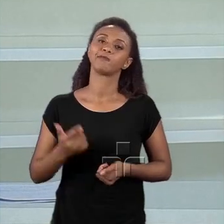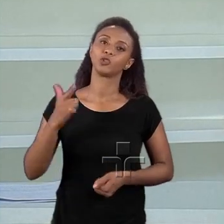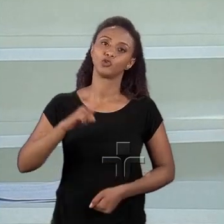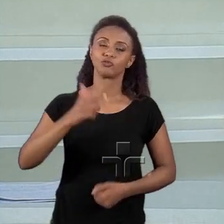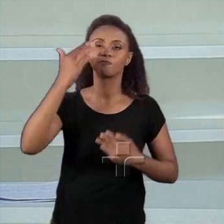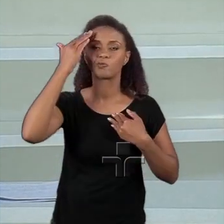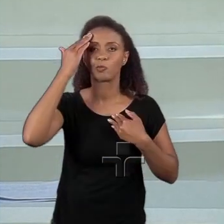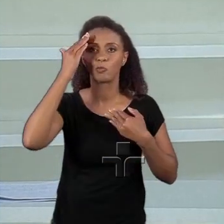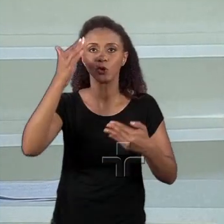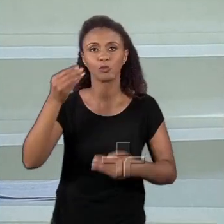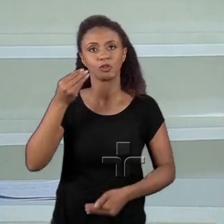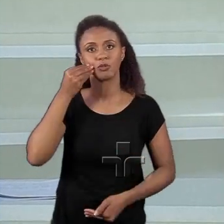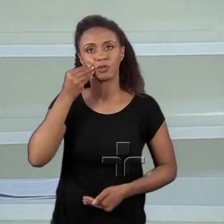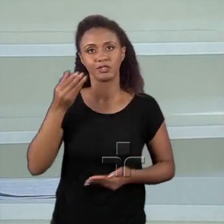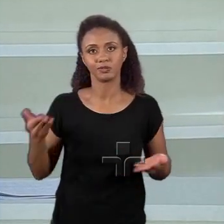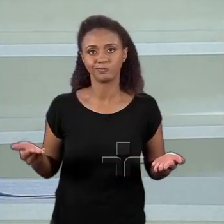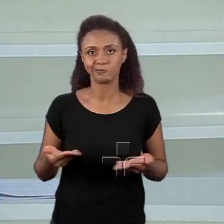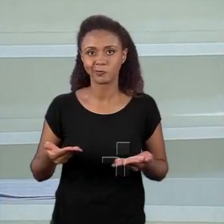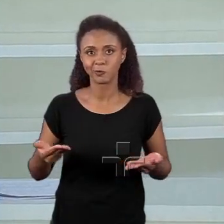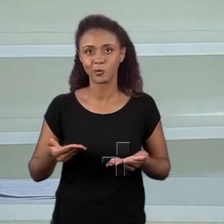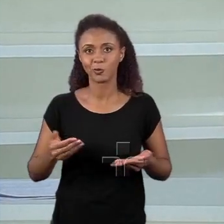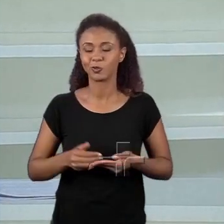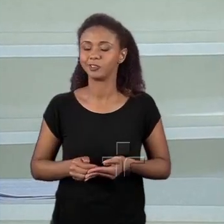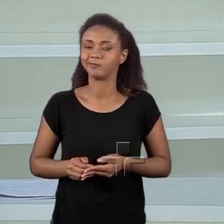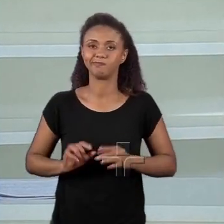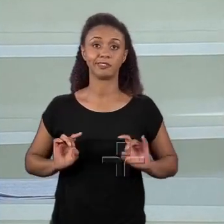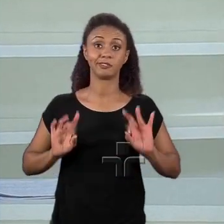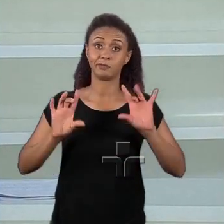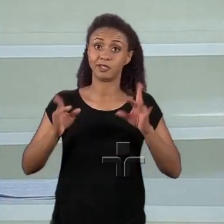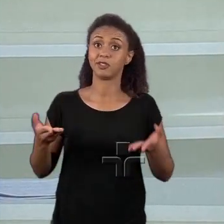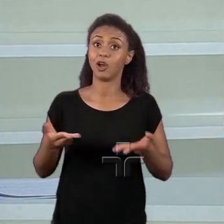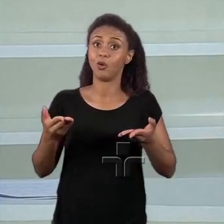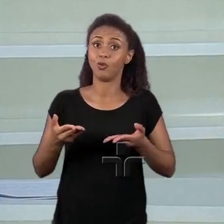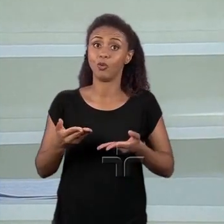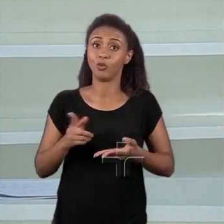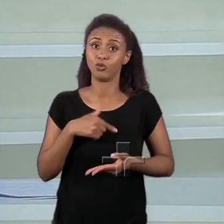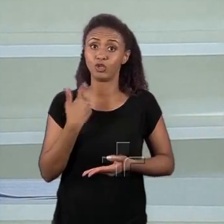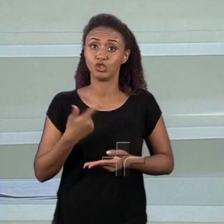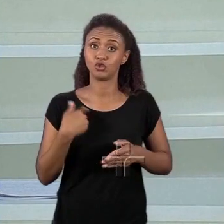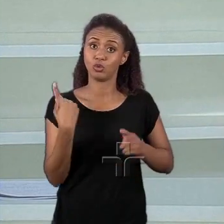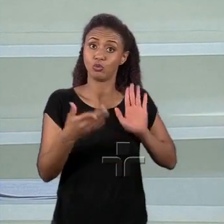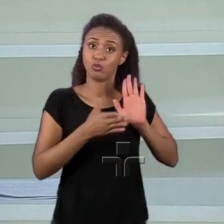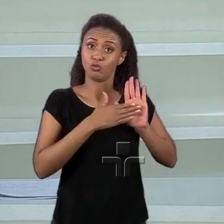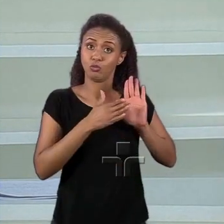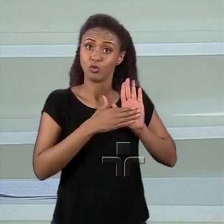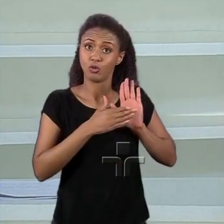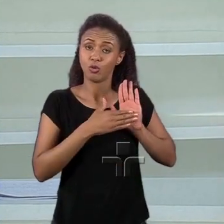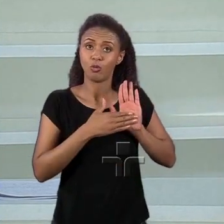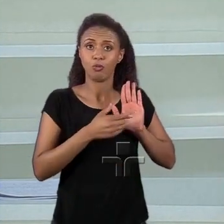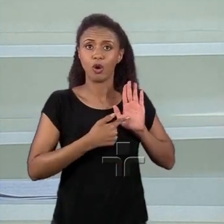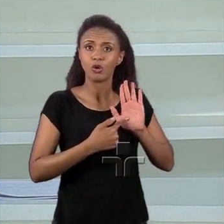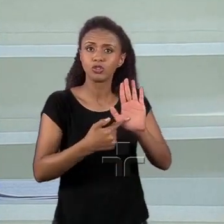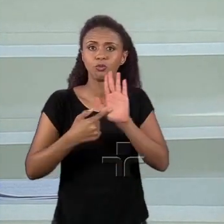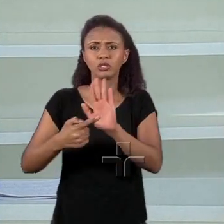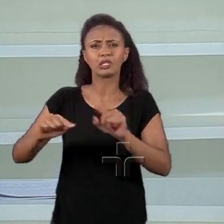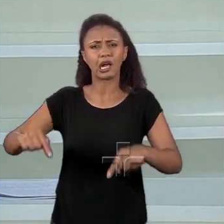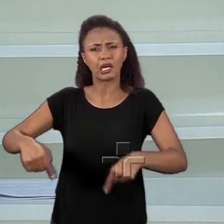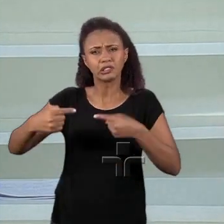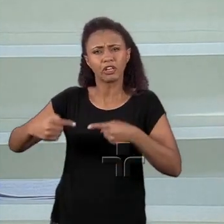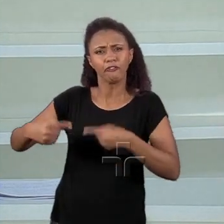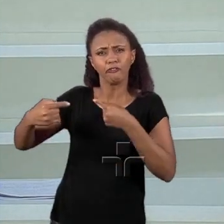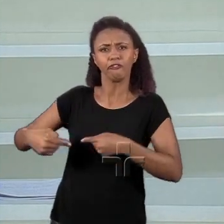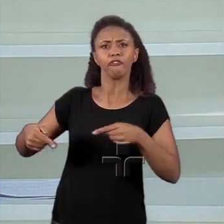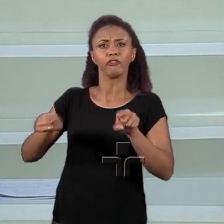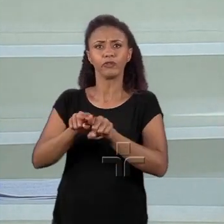essa oportunidade ímpar para que nós pudéssemos falar aqui sobre as nossas questões, sobre os desafios. Agradecer